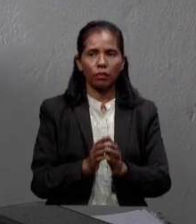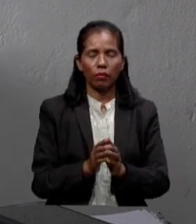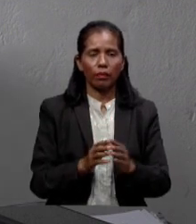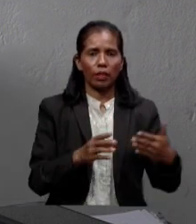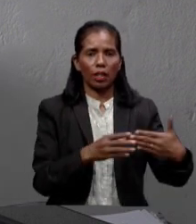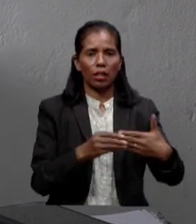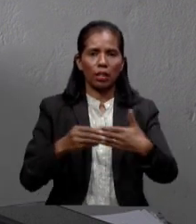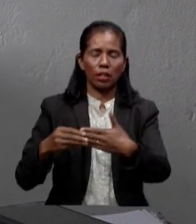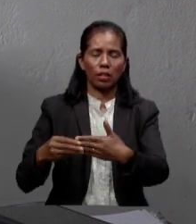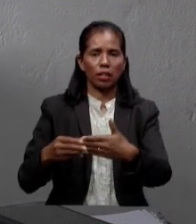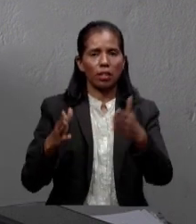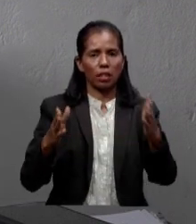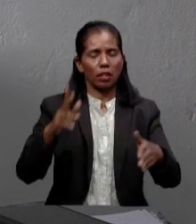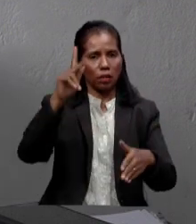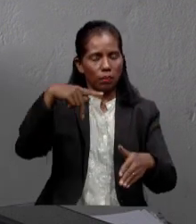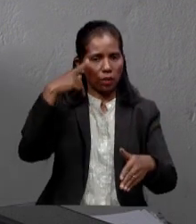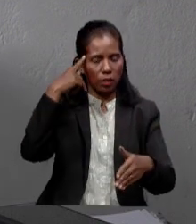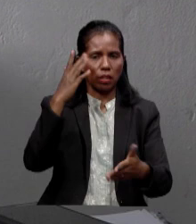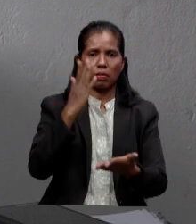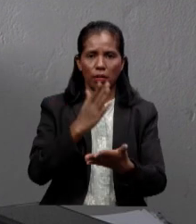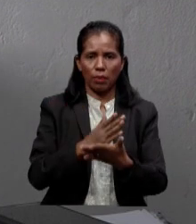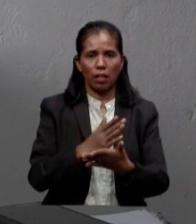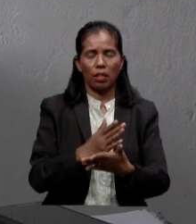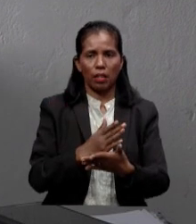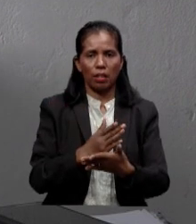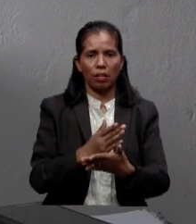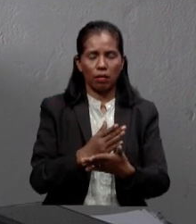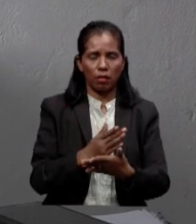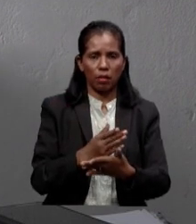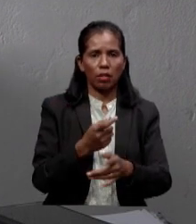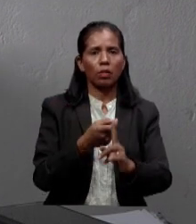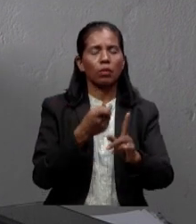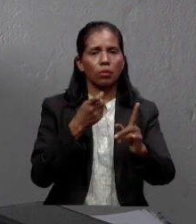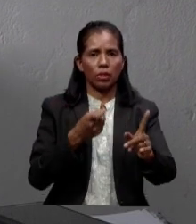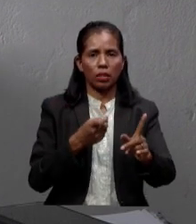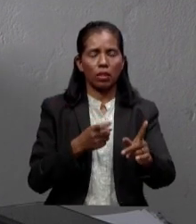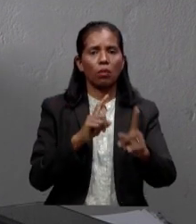liderança político para evitar intervenção ba